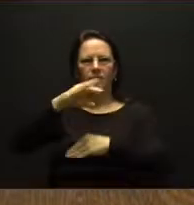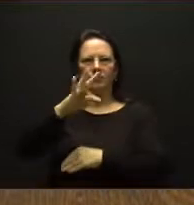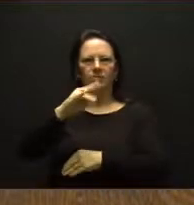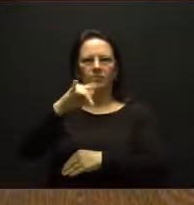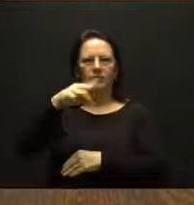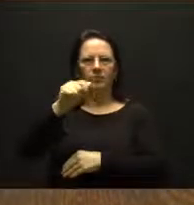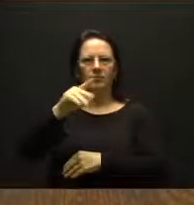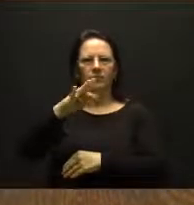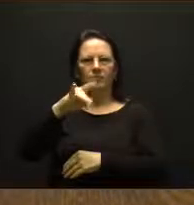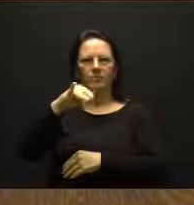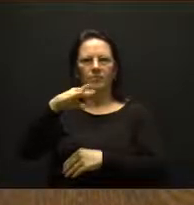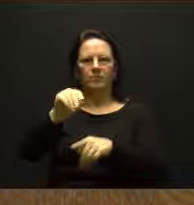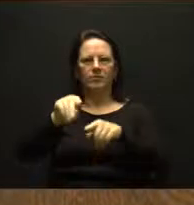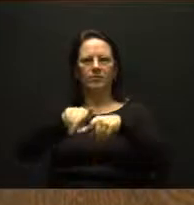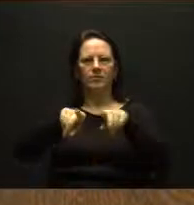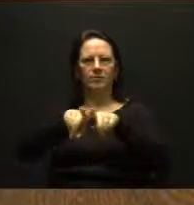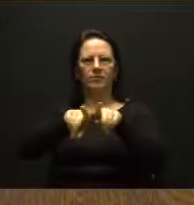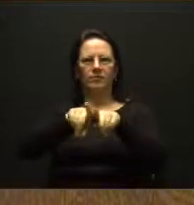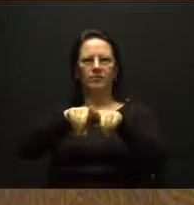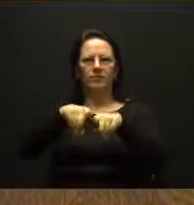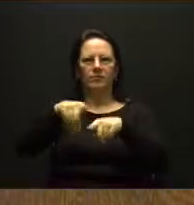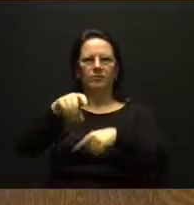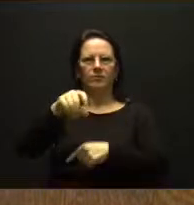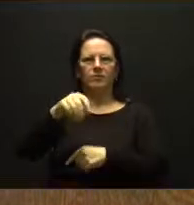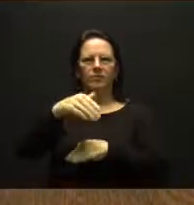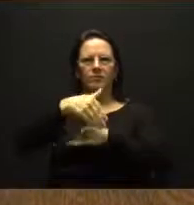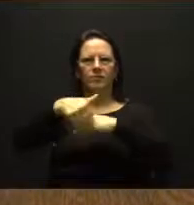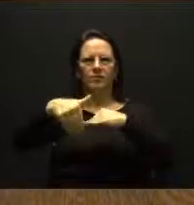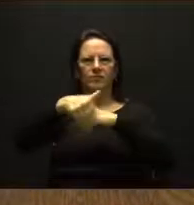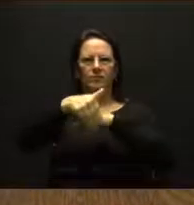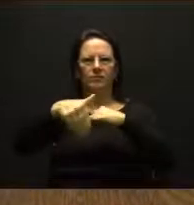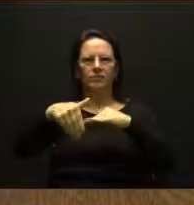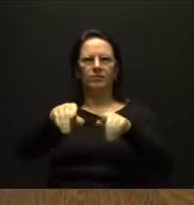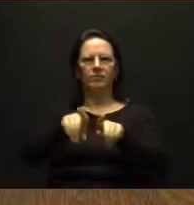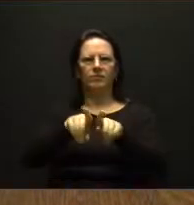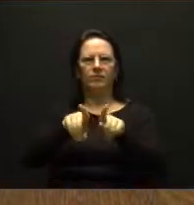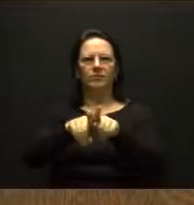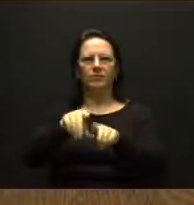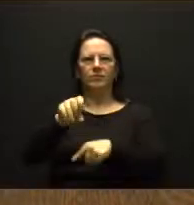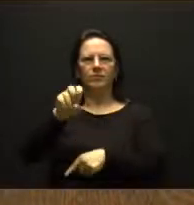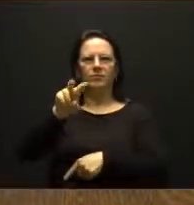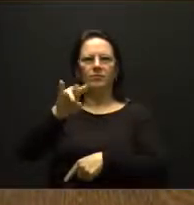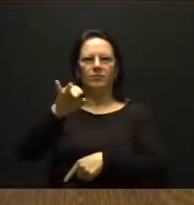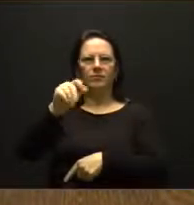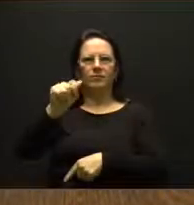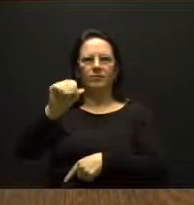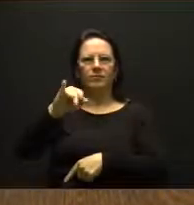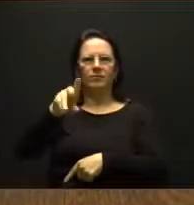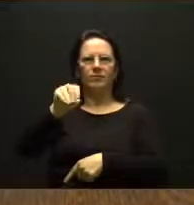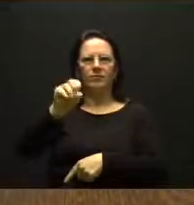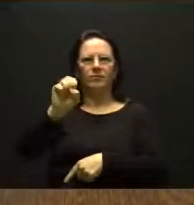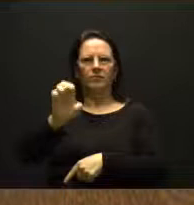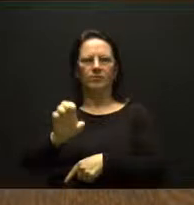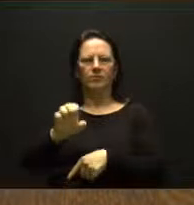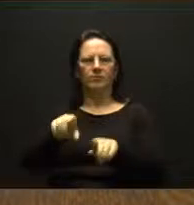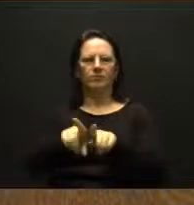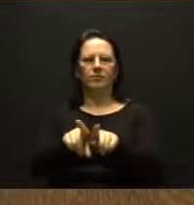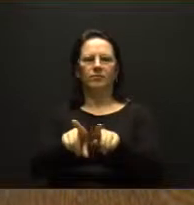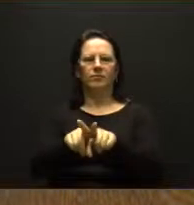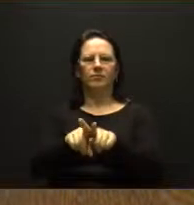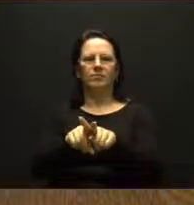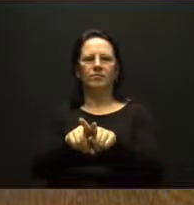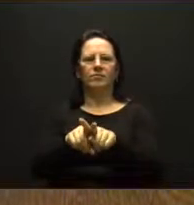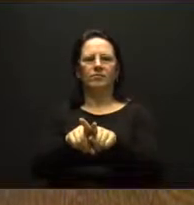esquina ou ailton alves pereira na rua do padre prima maria vieira azevedo na vila são josé